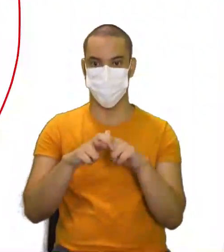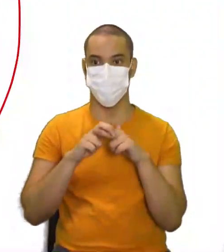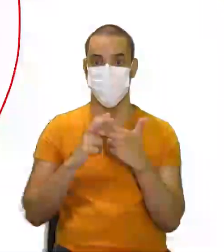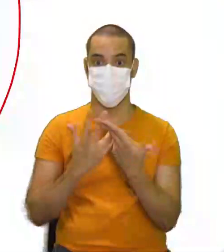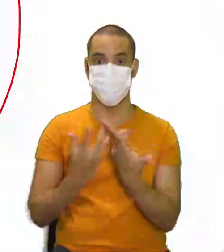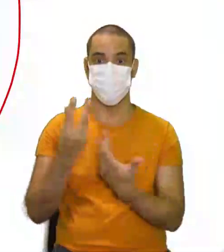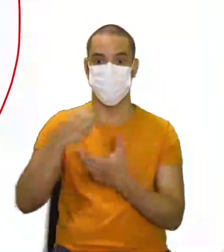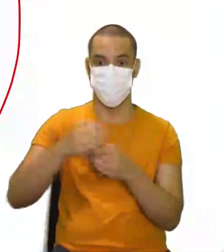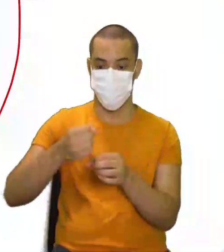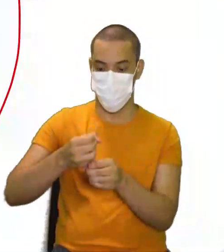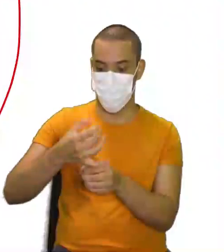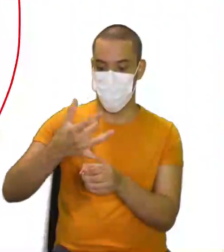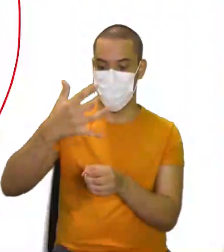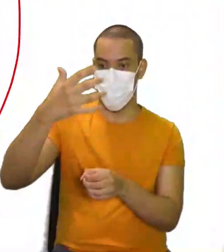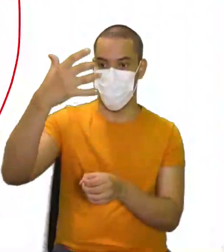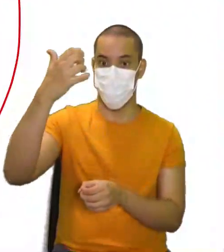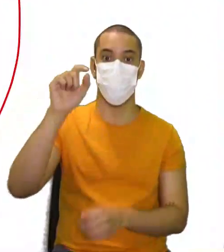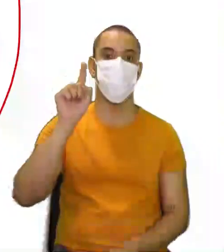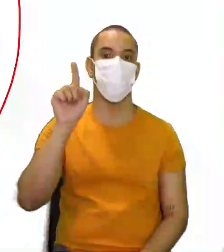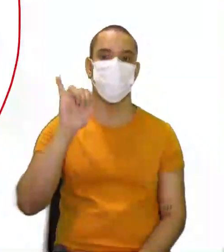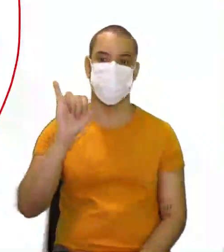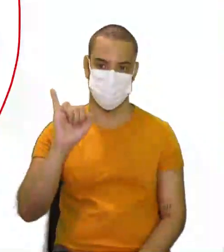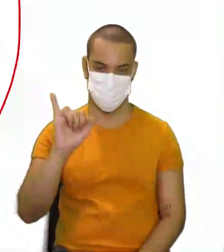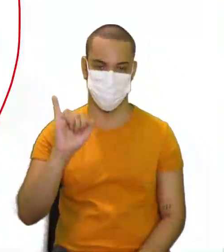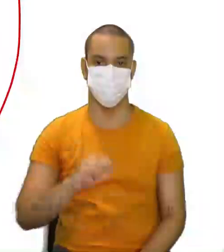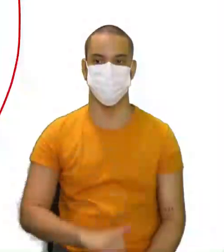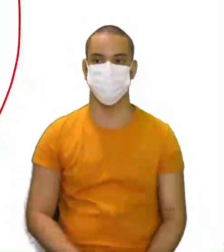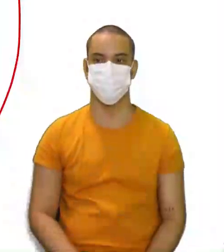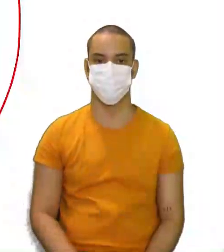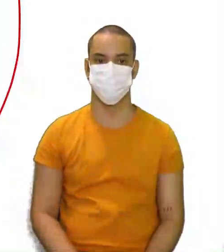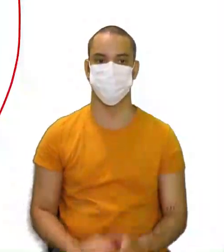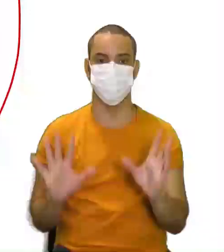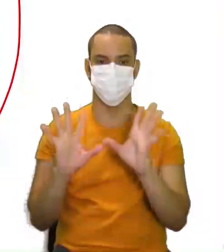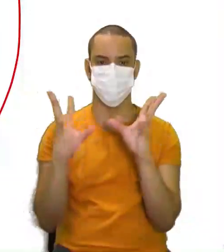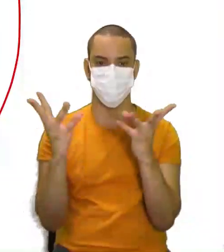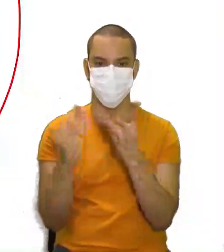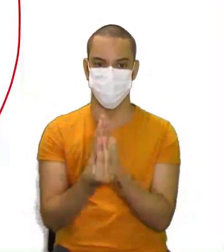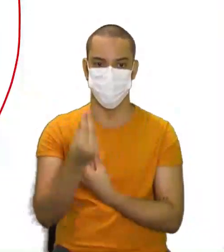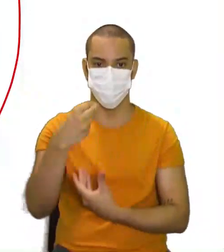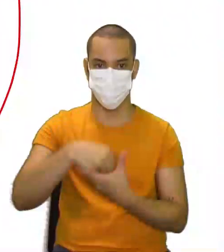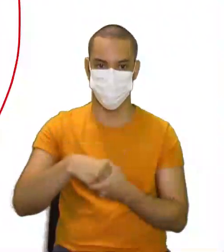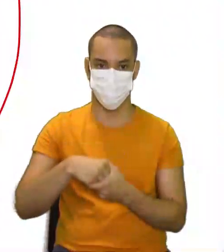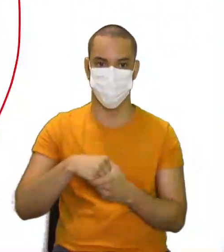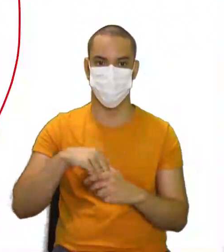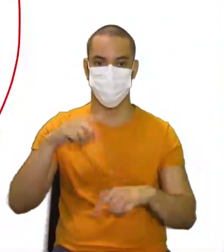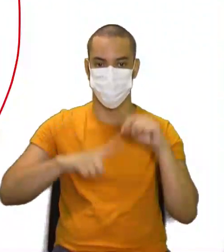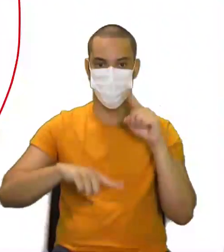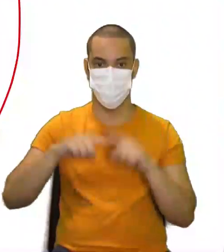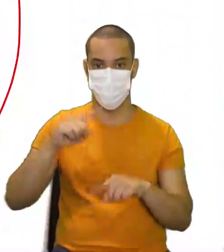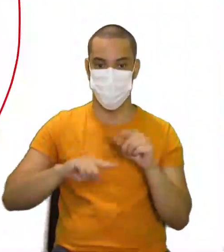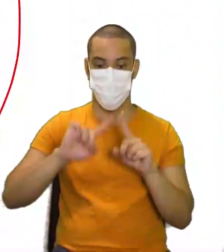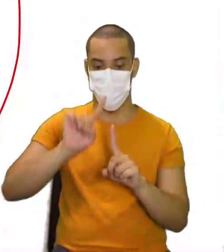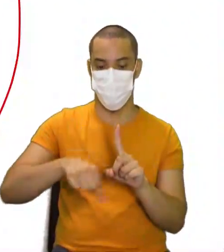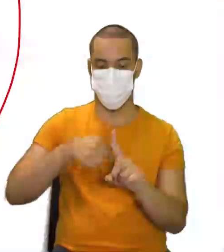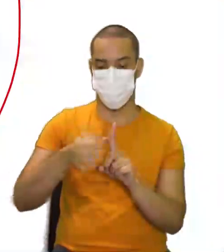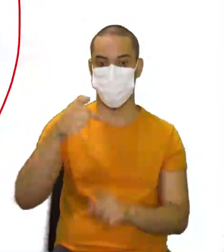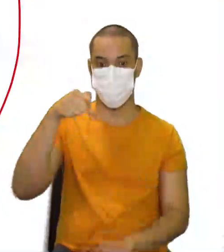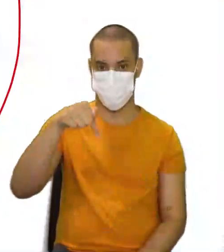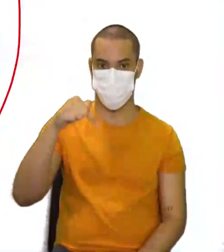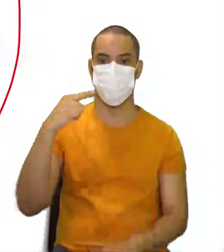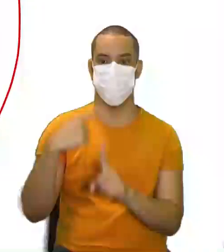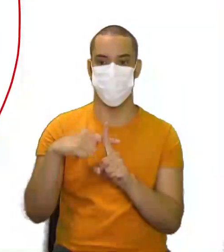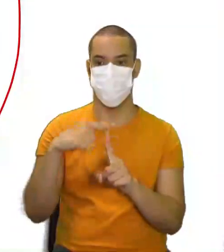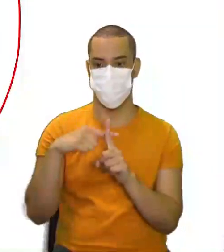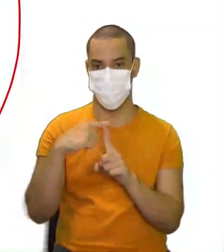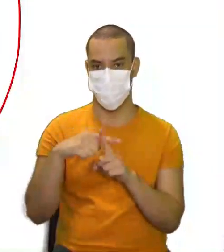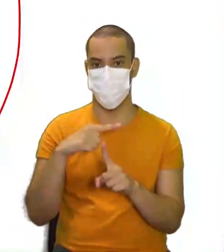dentro, de intensidade I. Uma partícula carregada com carga mais Q, carga